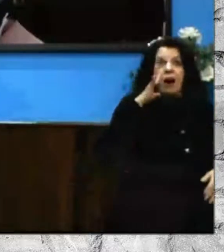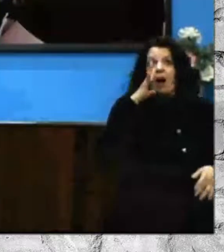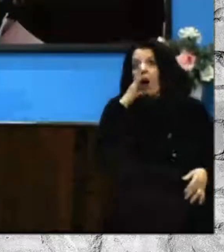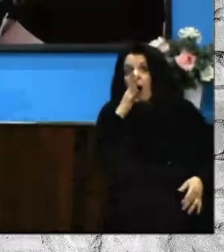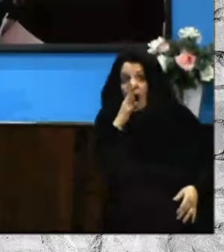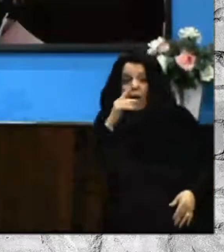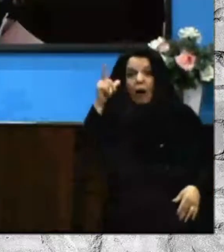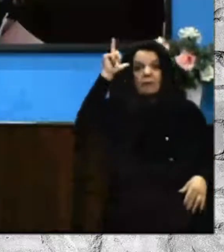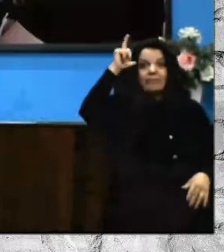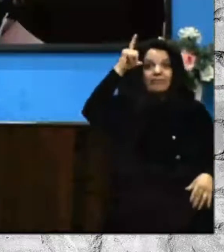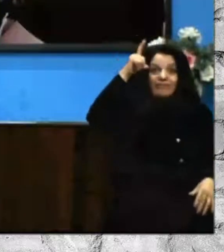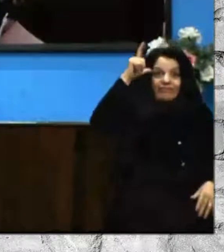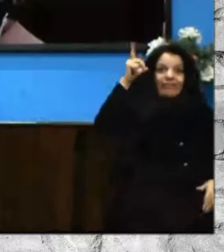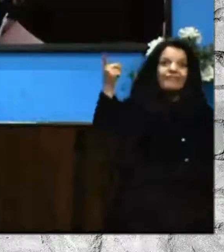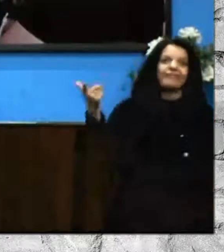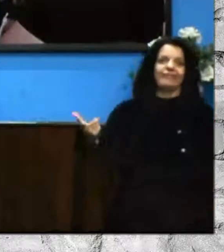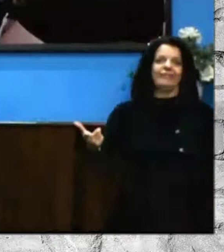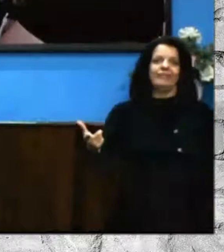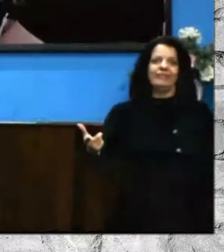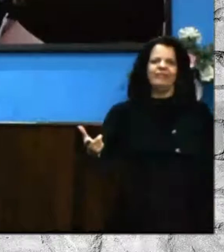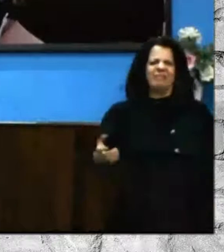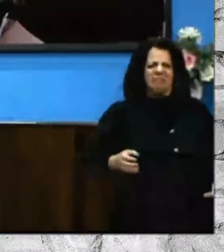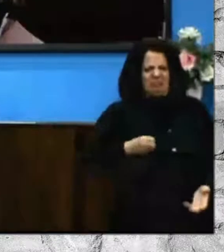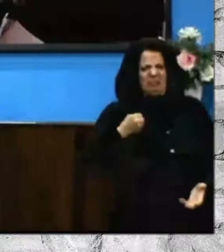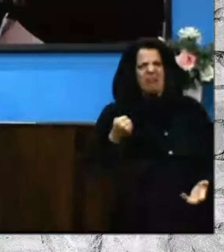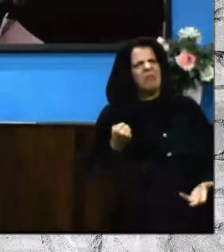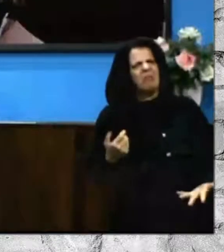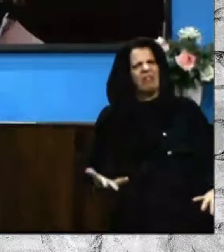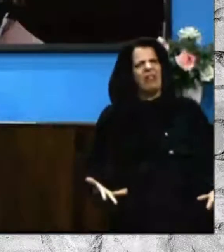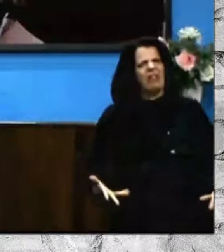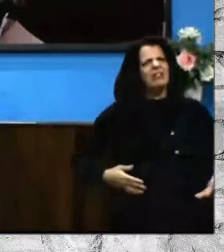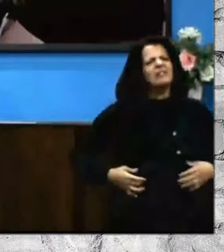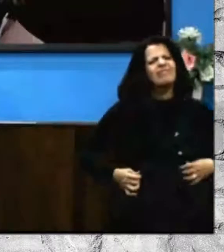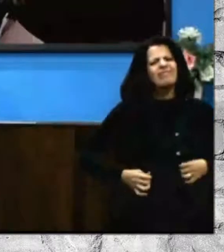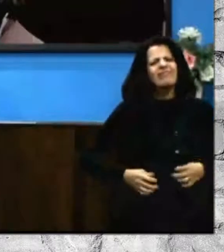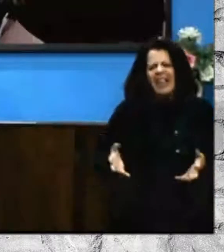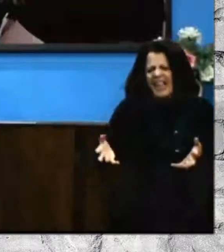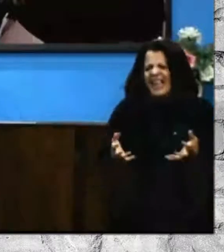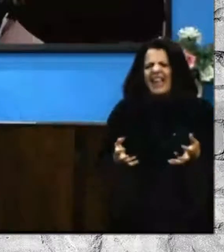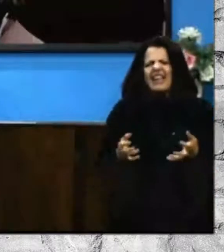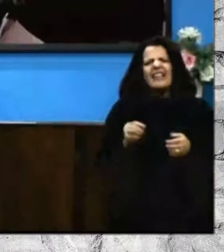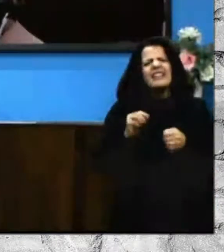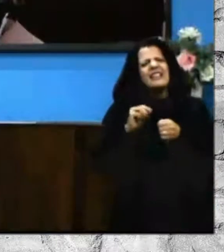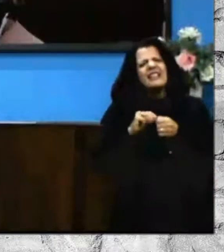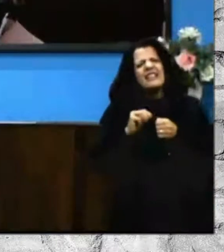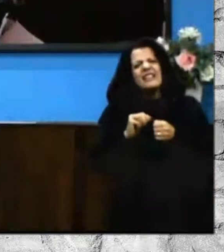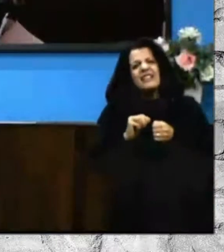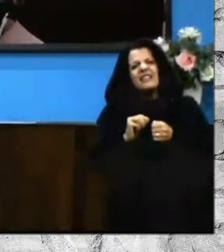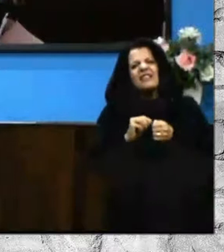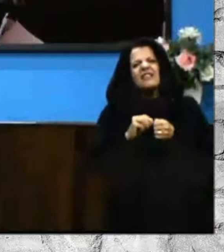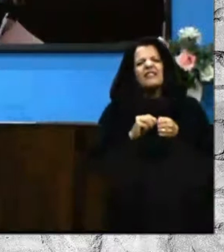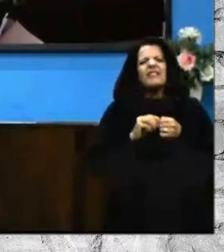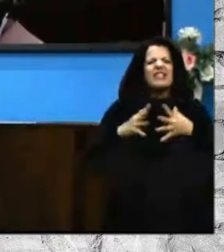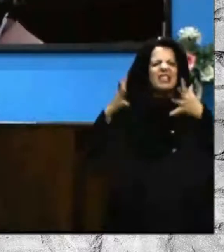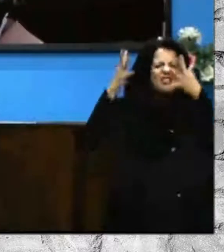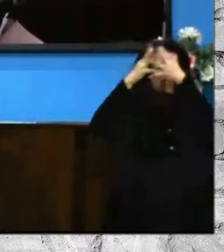de Satanás. Ele é ousado. Ele não só tentou o Senhor dos Senhores, como quis causar um colapso na Trindade.